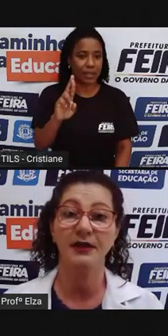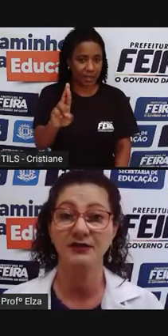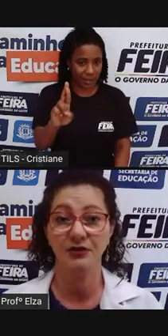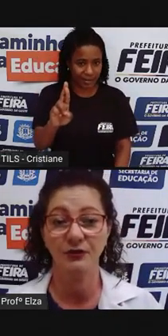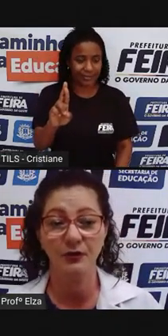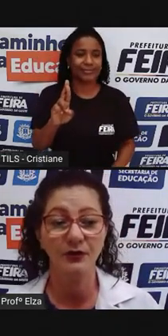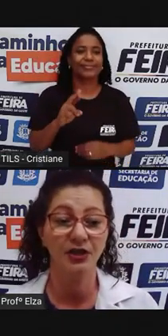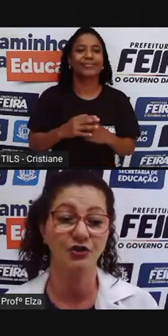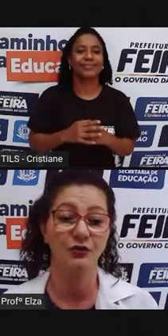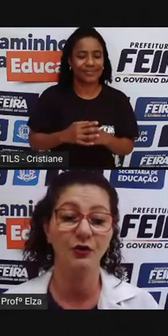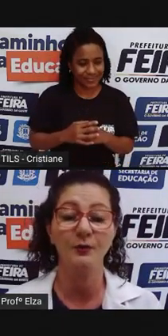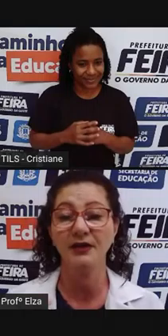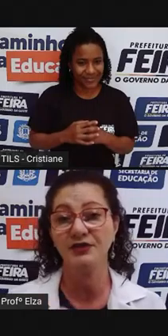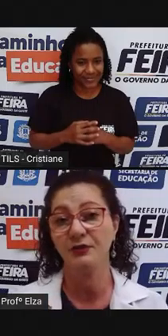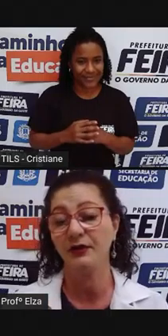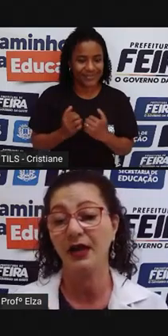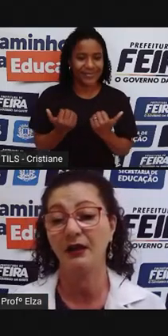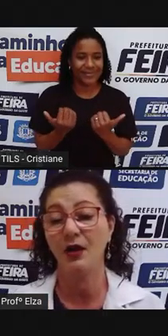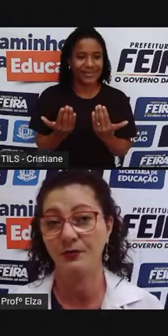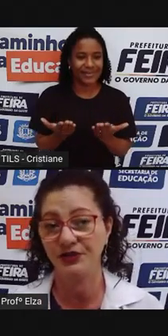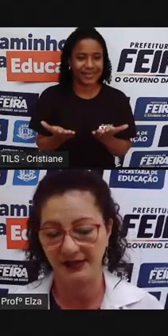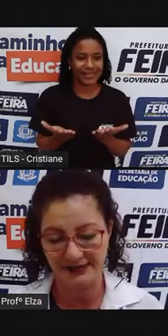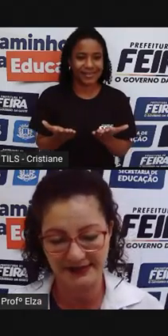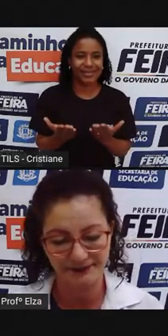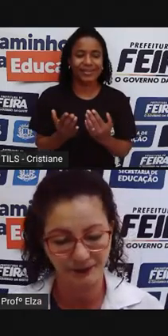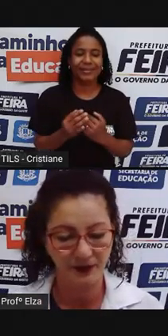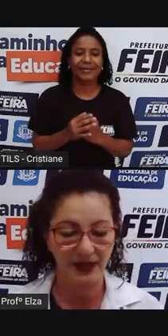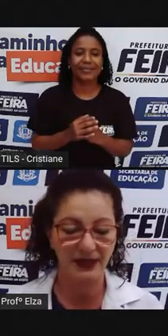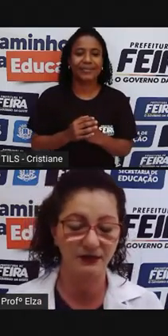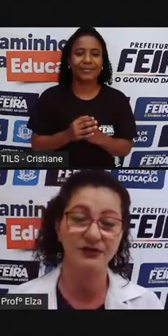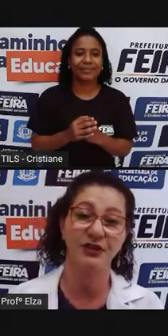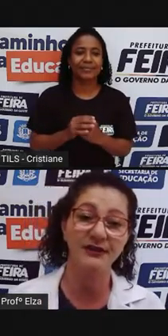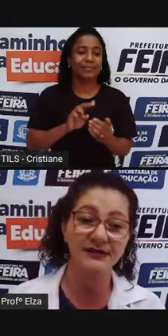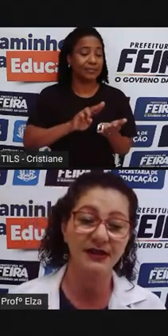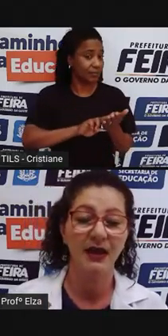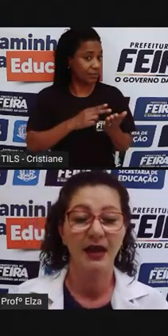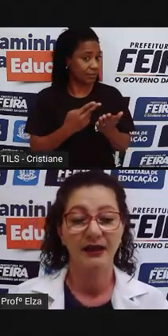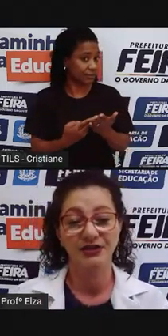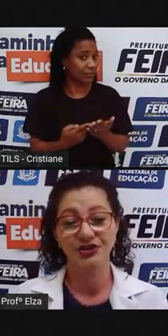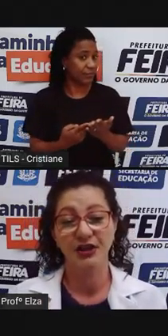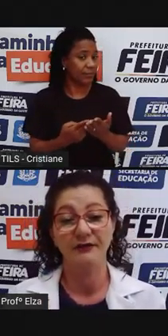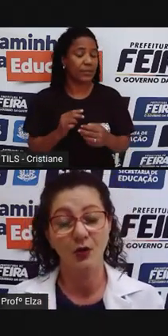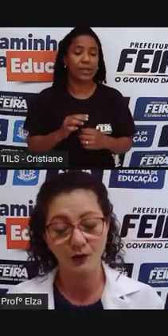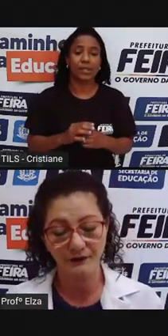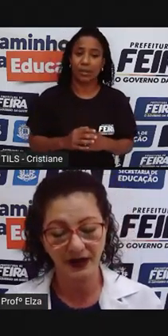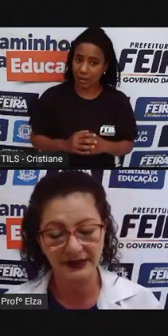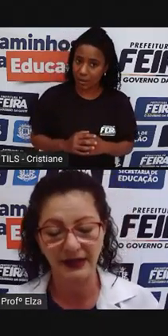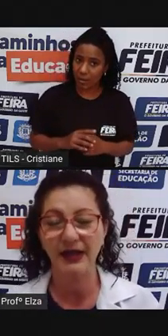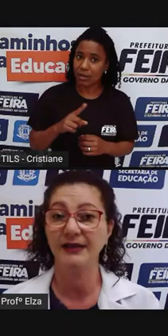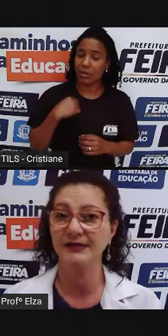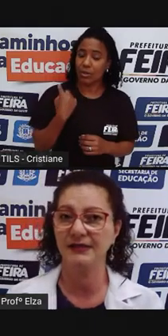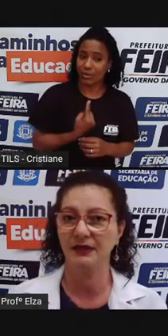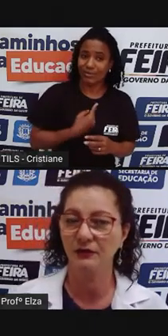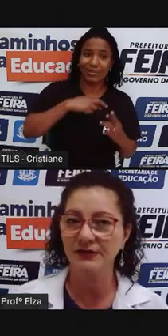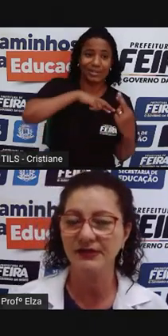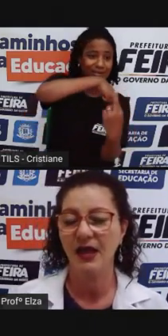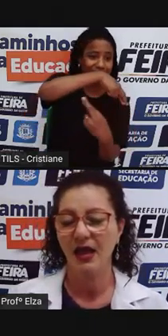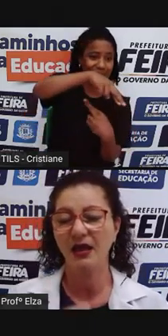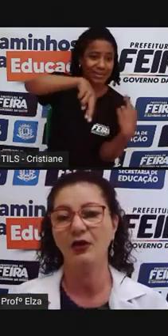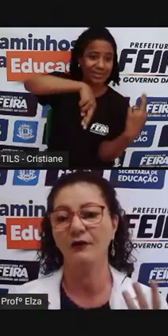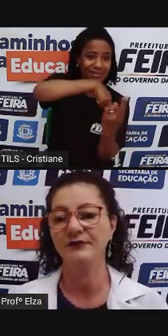waste material into new material and objects. O que é que ele nos diz? Que a gente deve converter